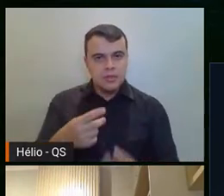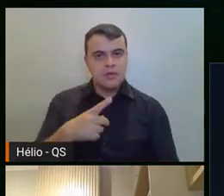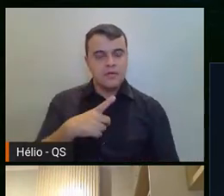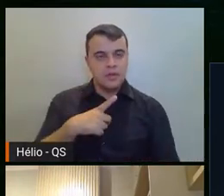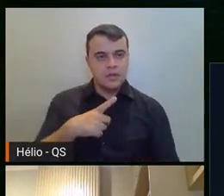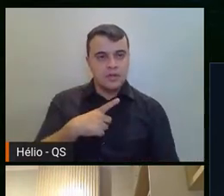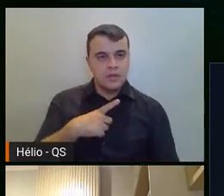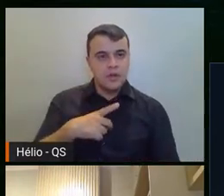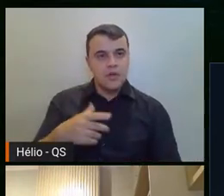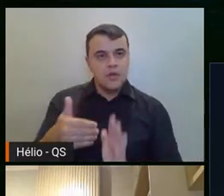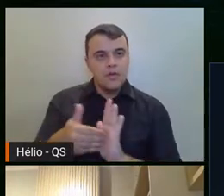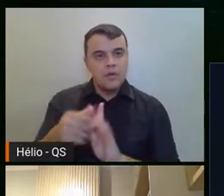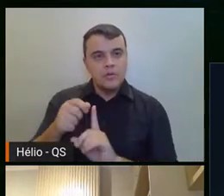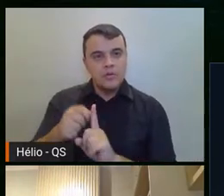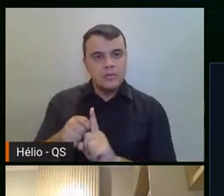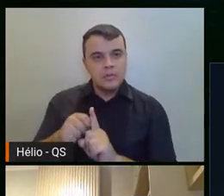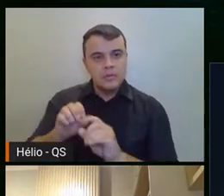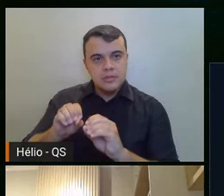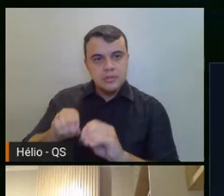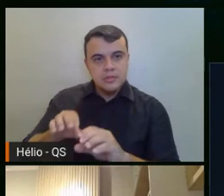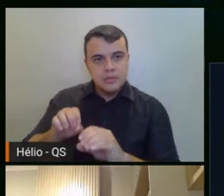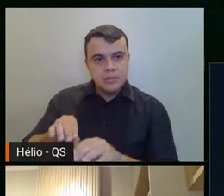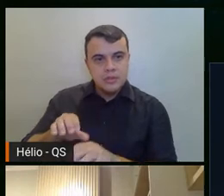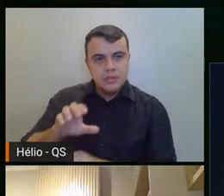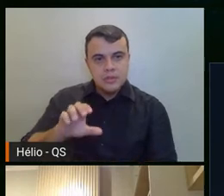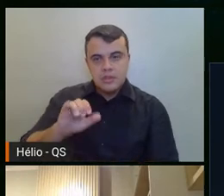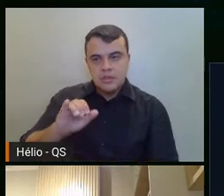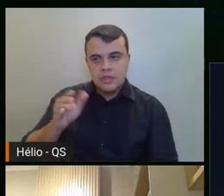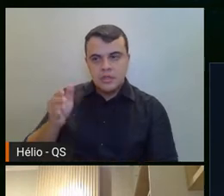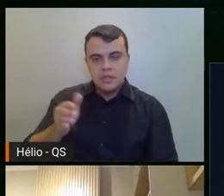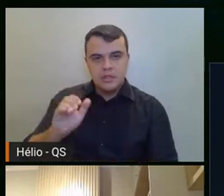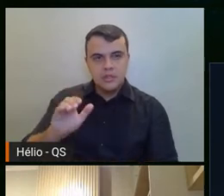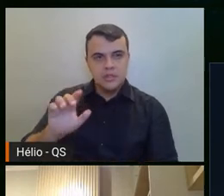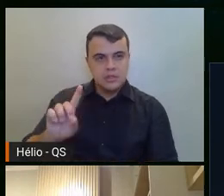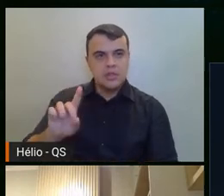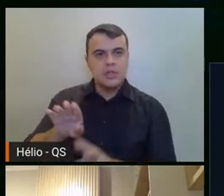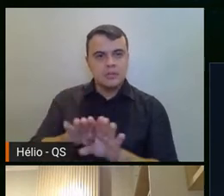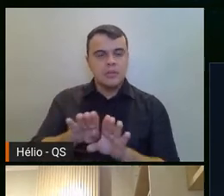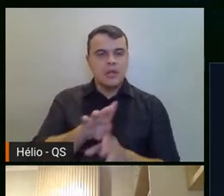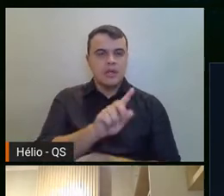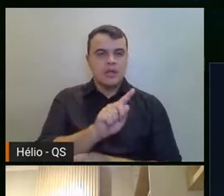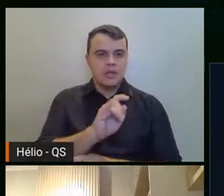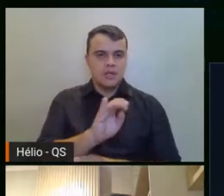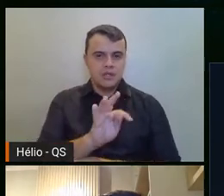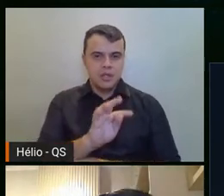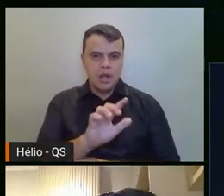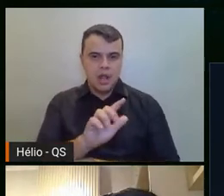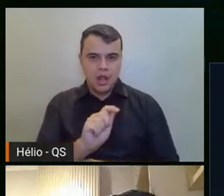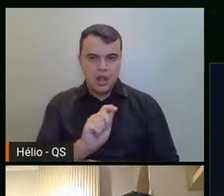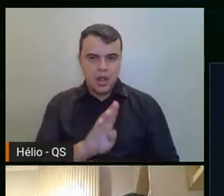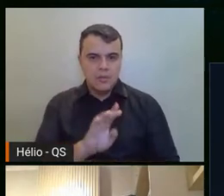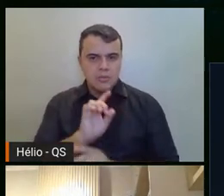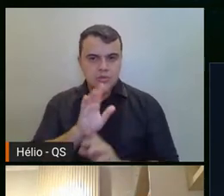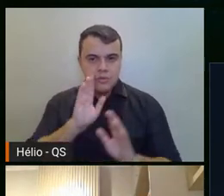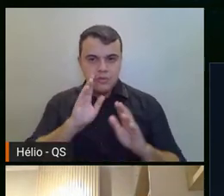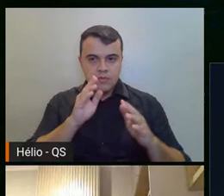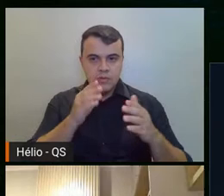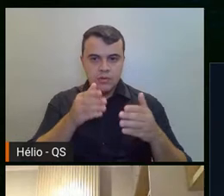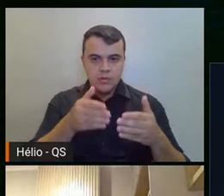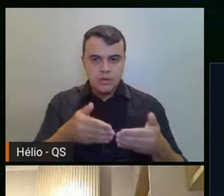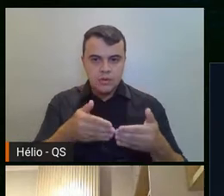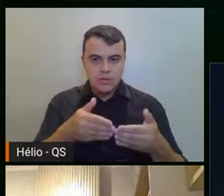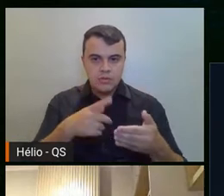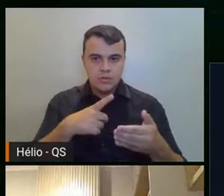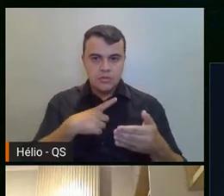ter aí no final do mês uma formação de se decidir com kit Lab então aí sim é uma formação só focando encerrar esse dia